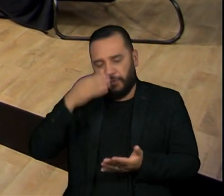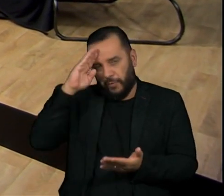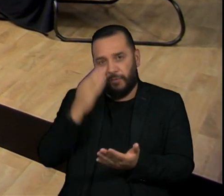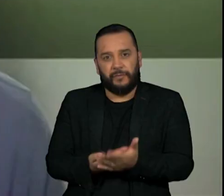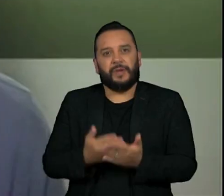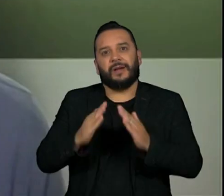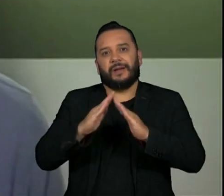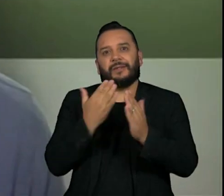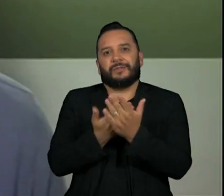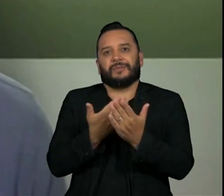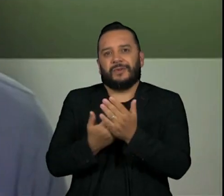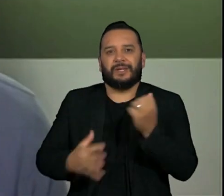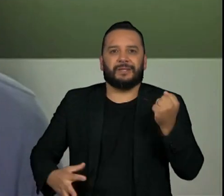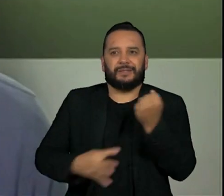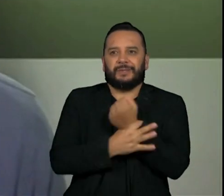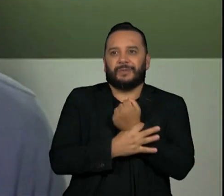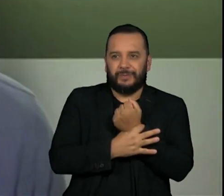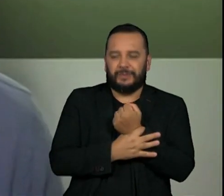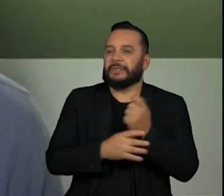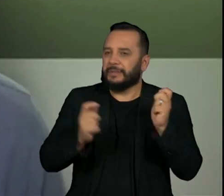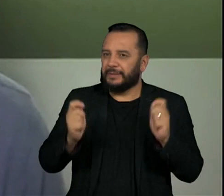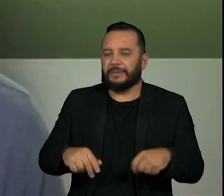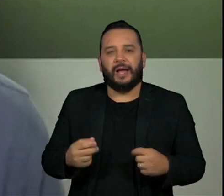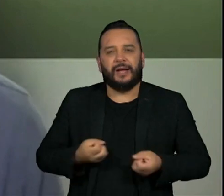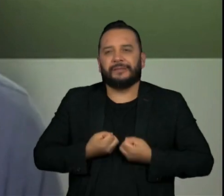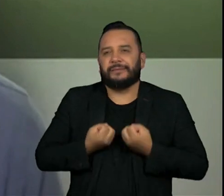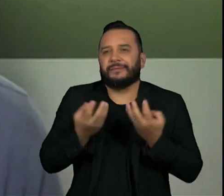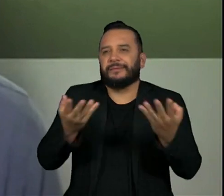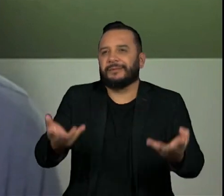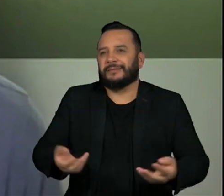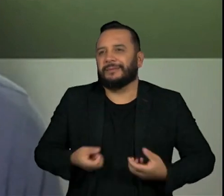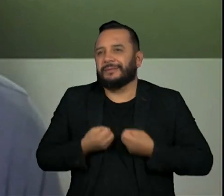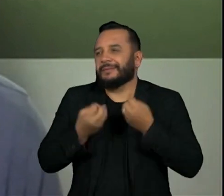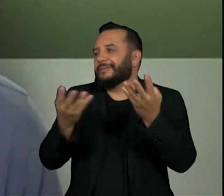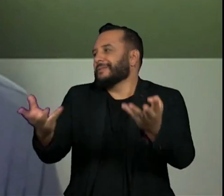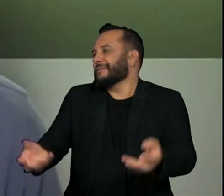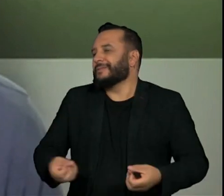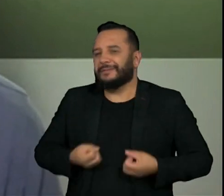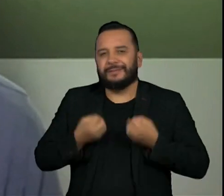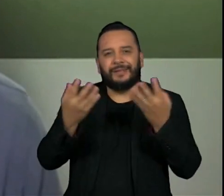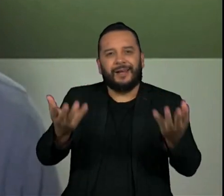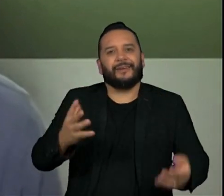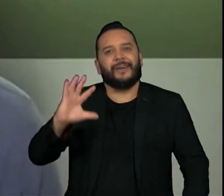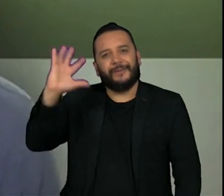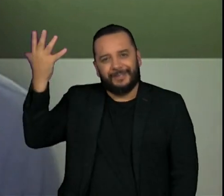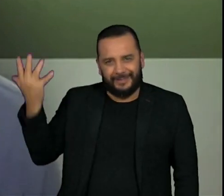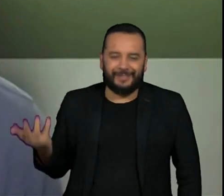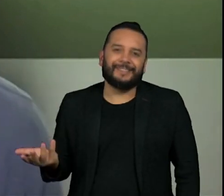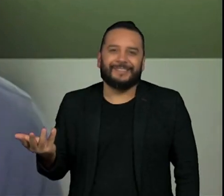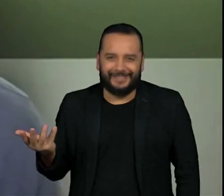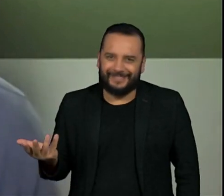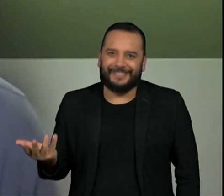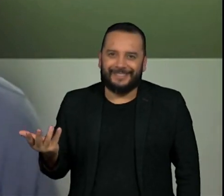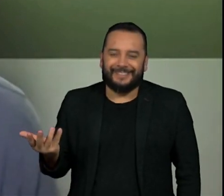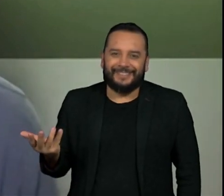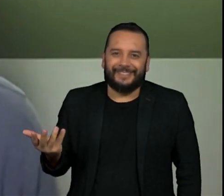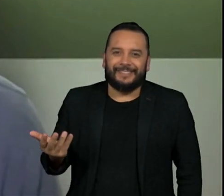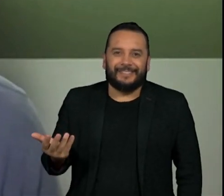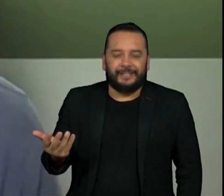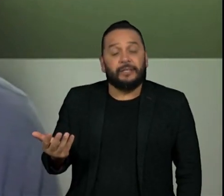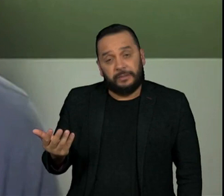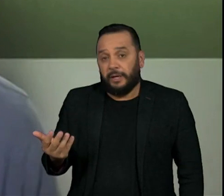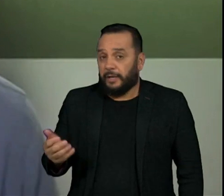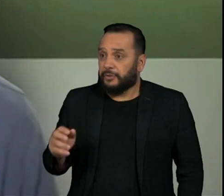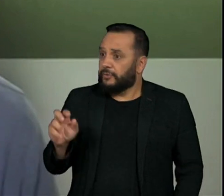para eles, ali é um lugar onde dá para falar o que está realmente acontecendo com você. Aí a gente vê uma